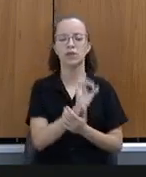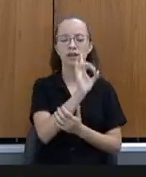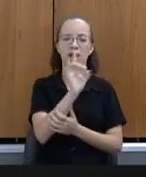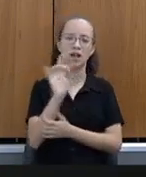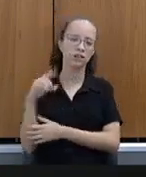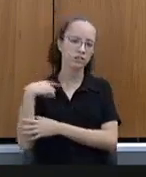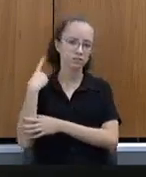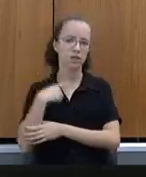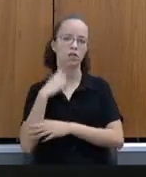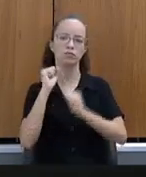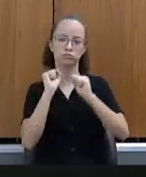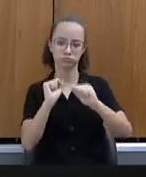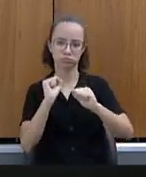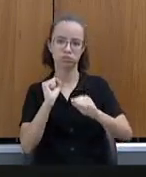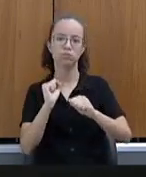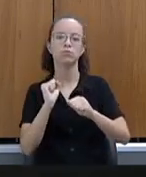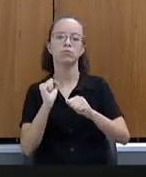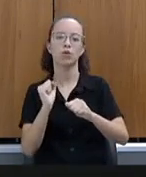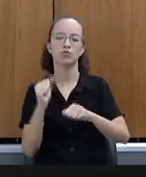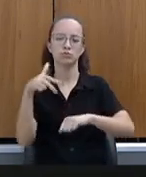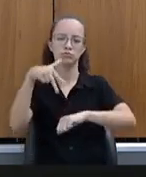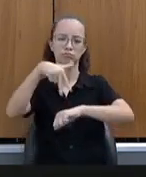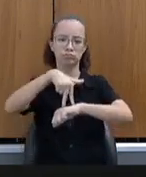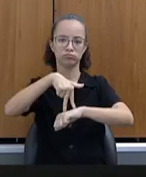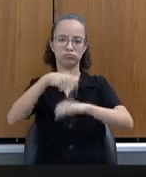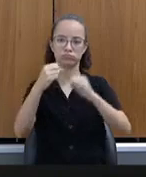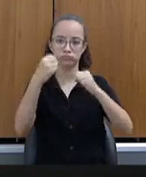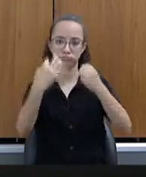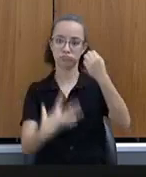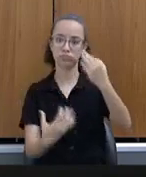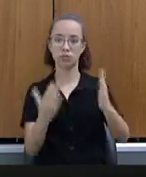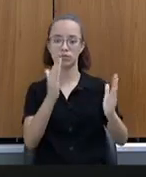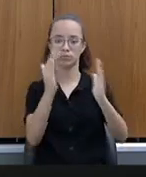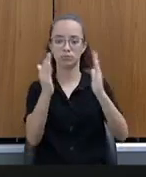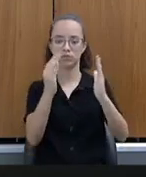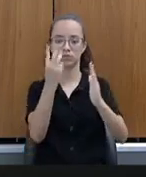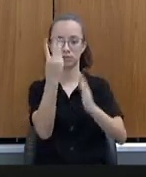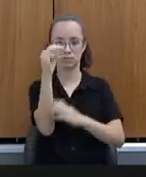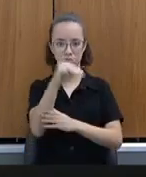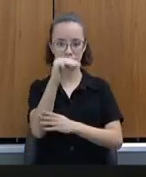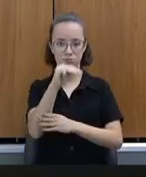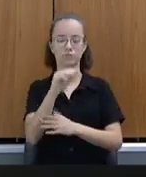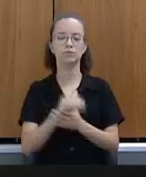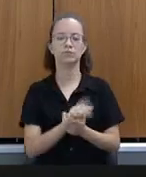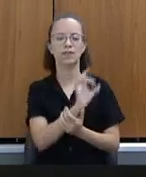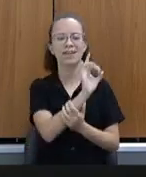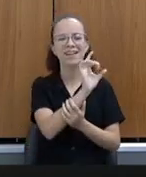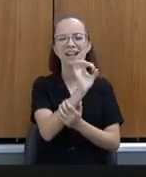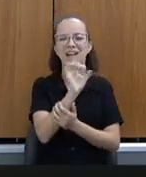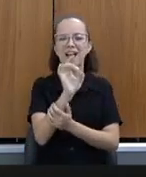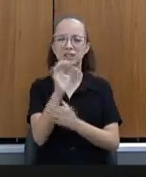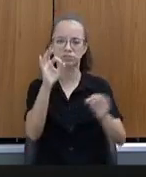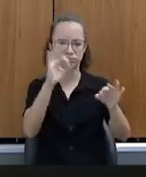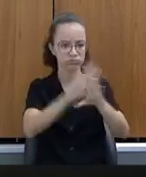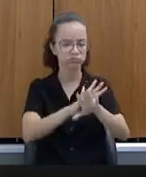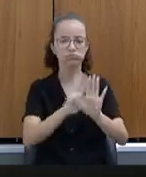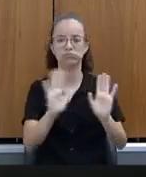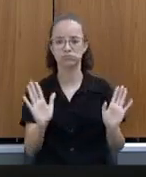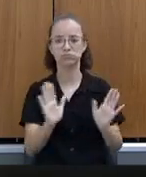poderá fazer uma interpelação pelo prazo de três minutos após cada interpelação